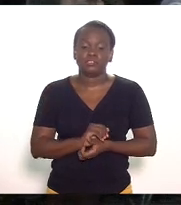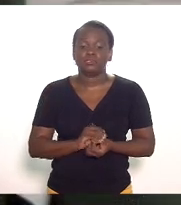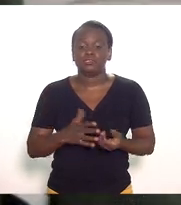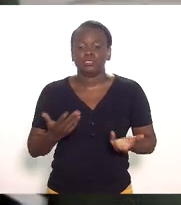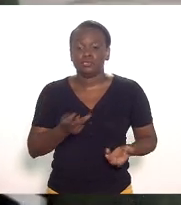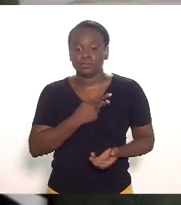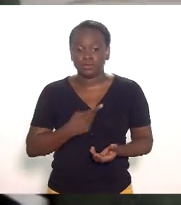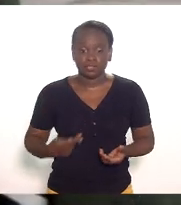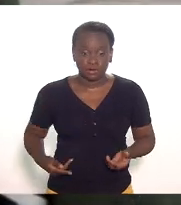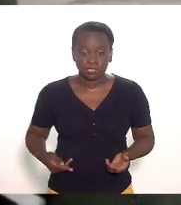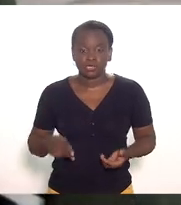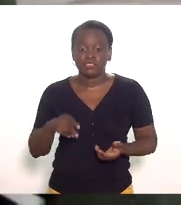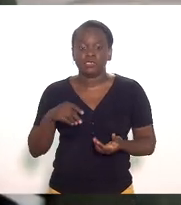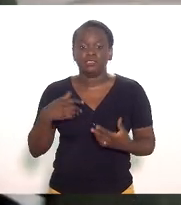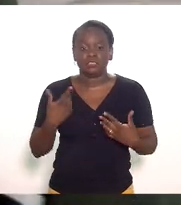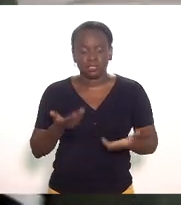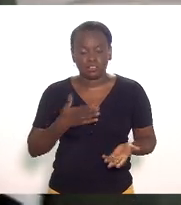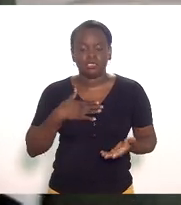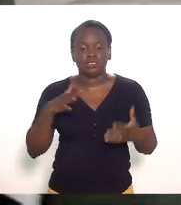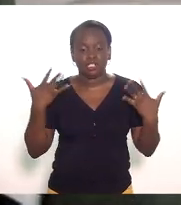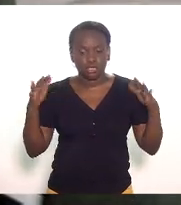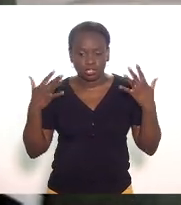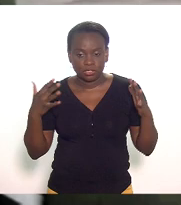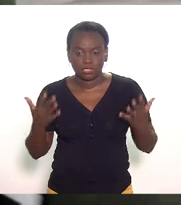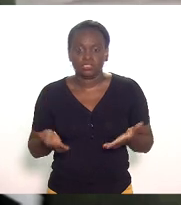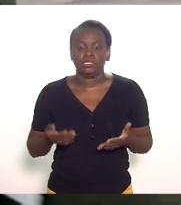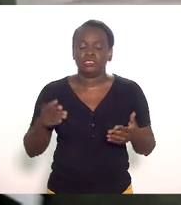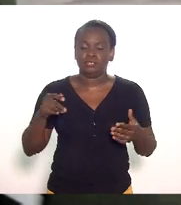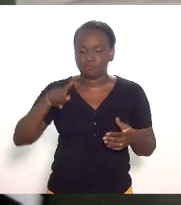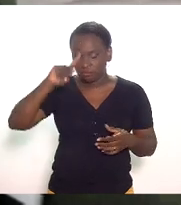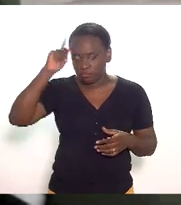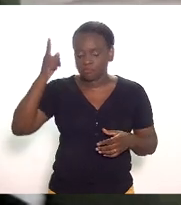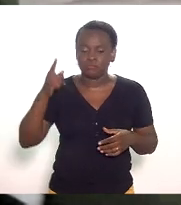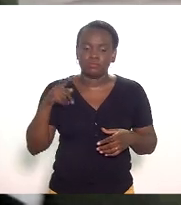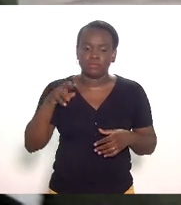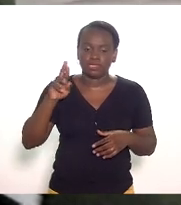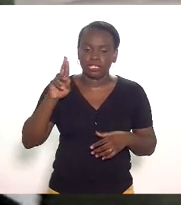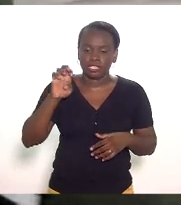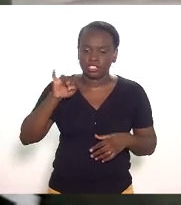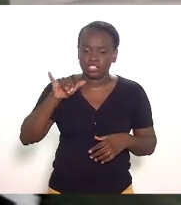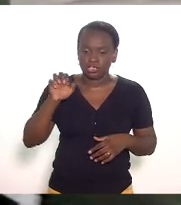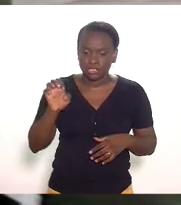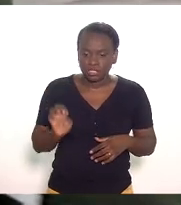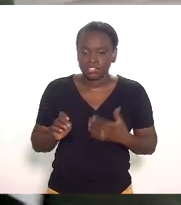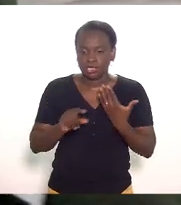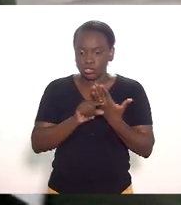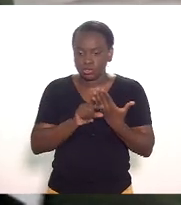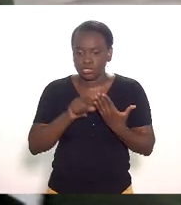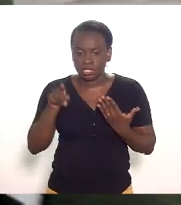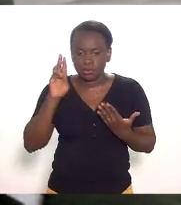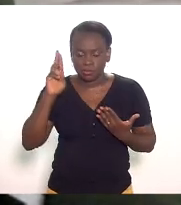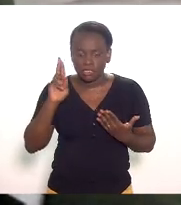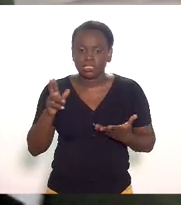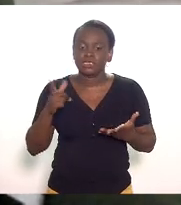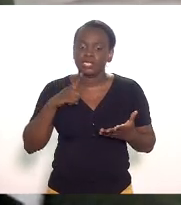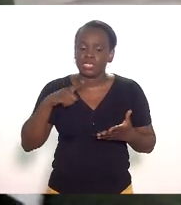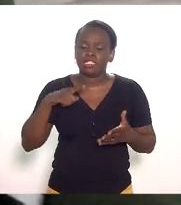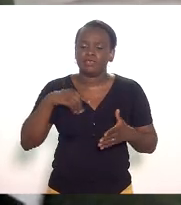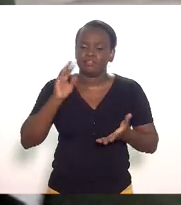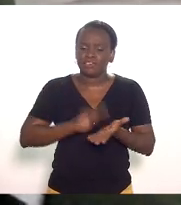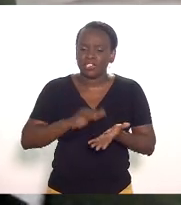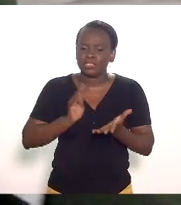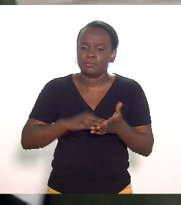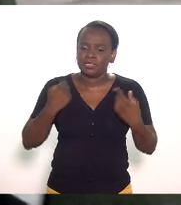Presidente, inicialmente, elogiar a iniciativa da autora, deputada enfermeira Rejane. É uma demanda antiga